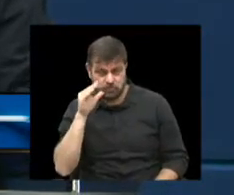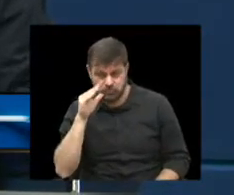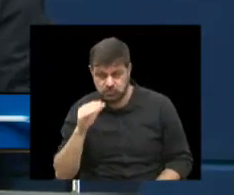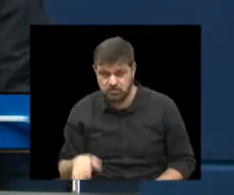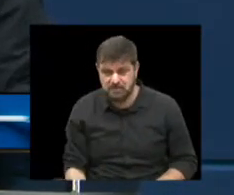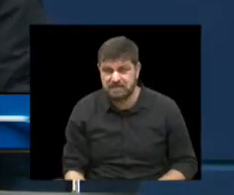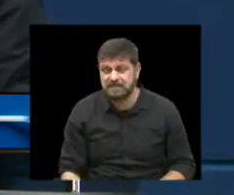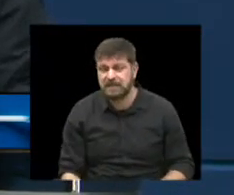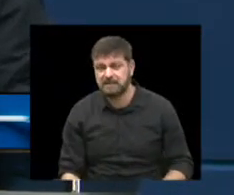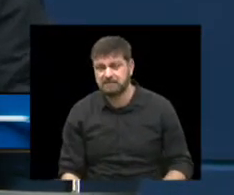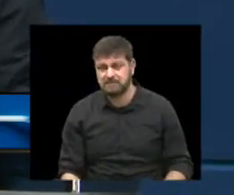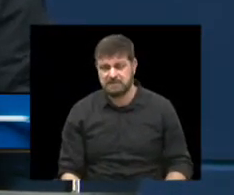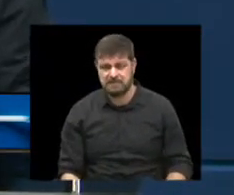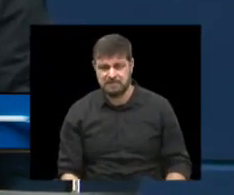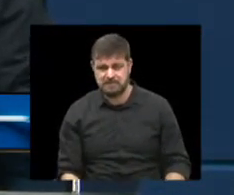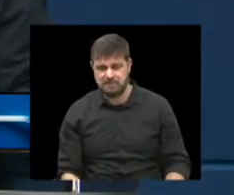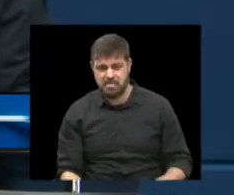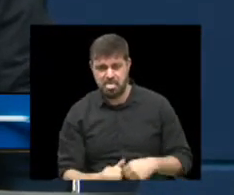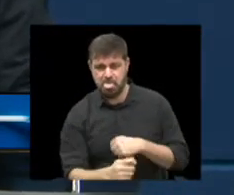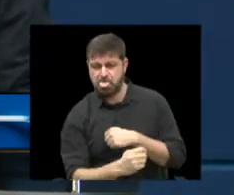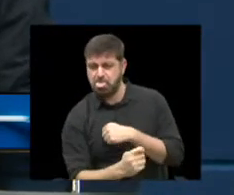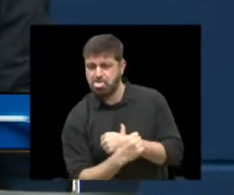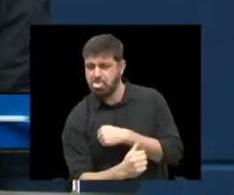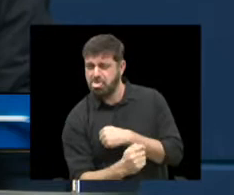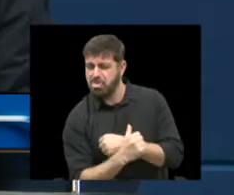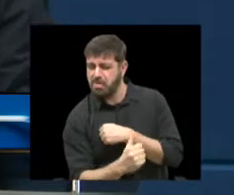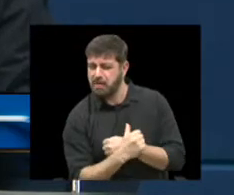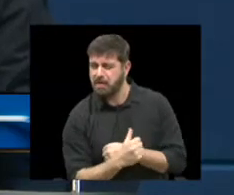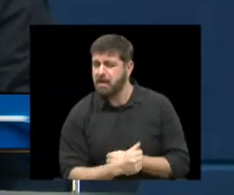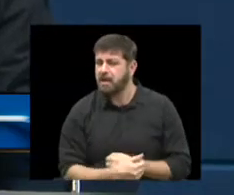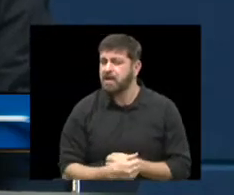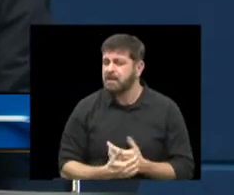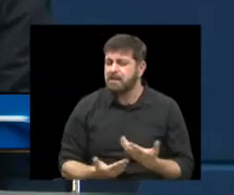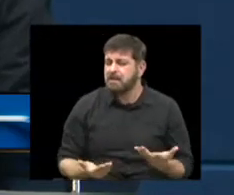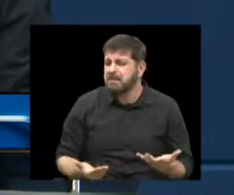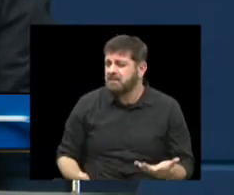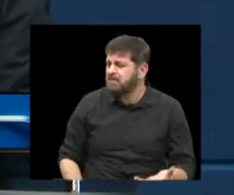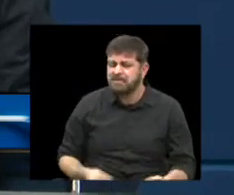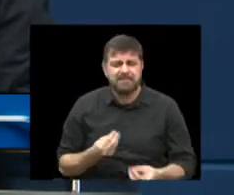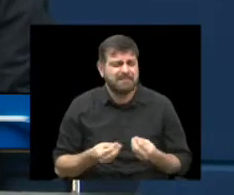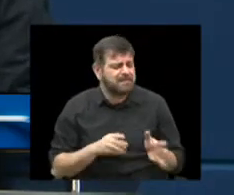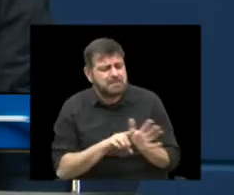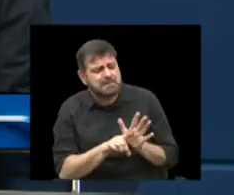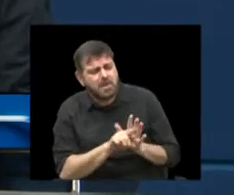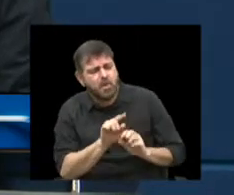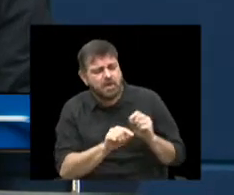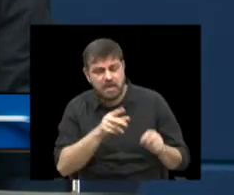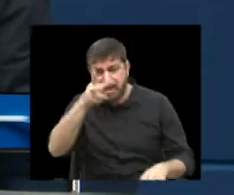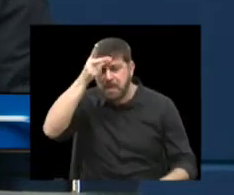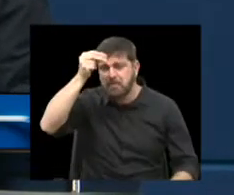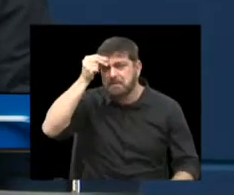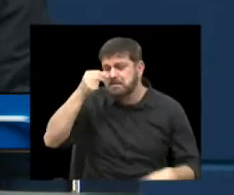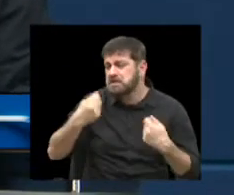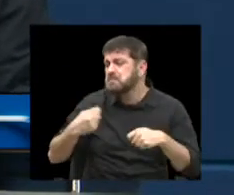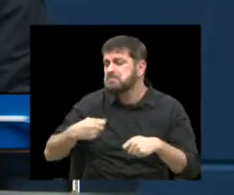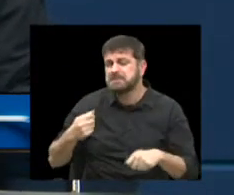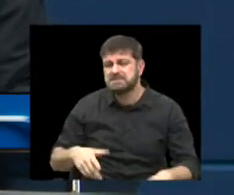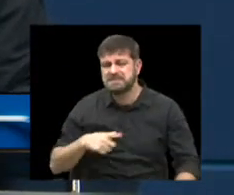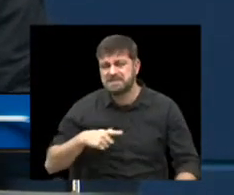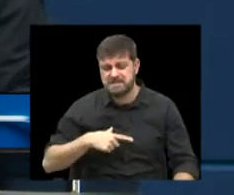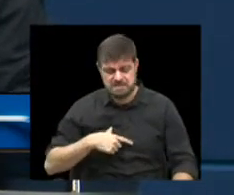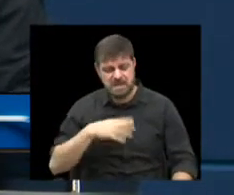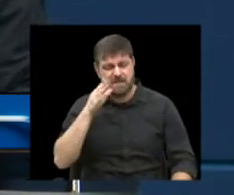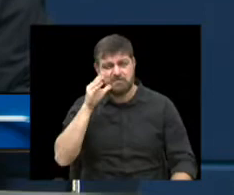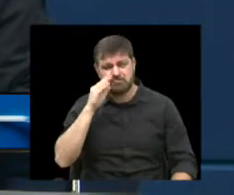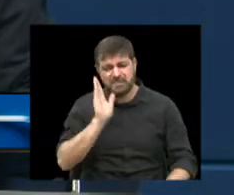mais funcionários para trabalhar aqui nesse atendimento, que melhora. Ou seja, ainda falam mal do prefeito, colocam a culpa no